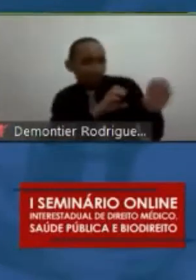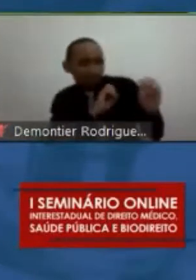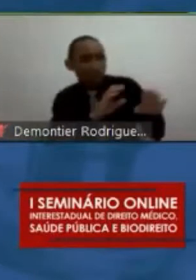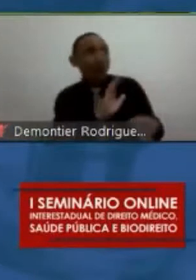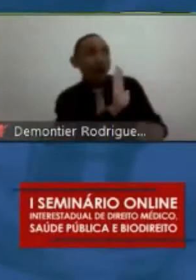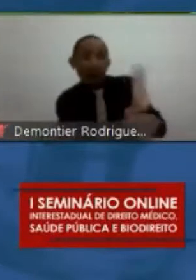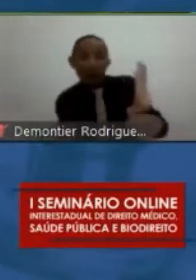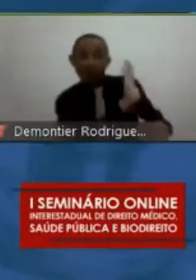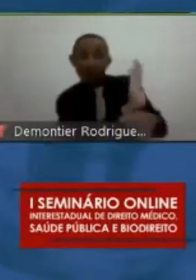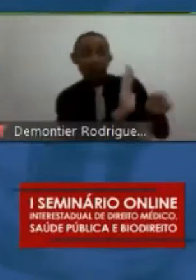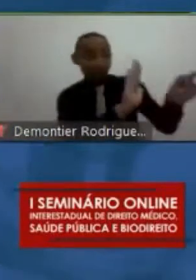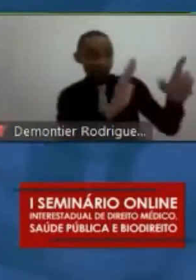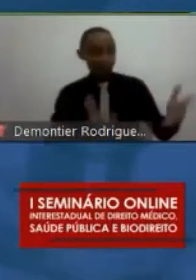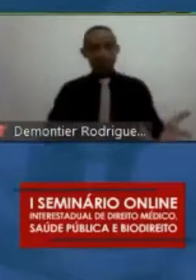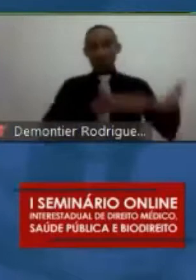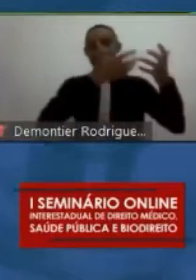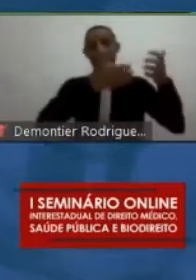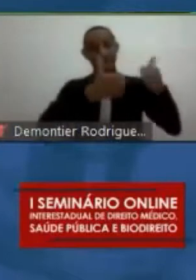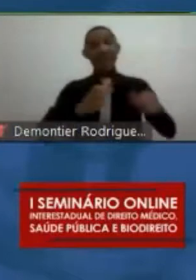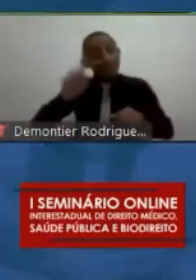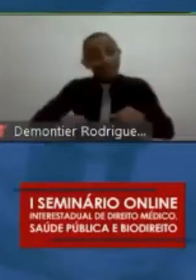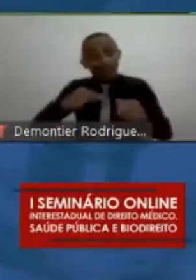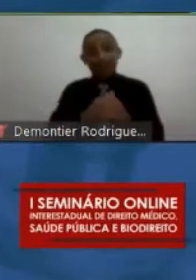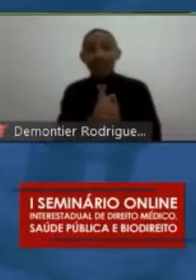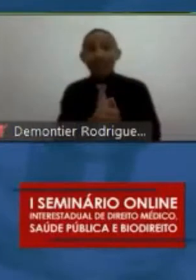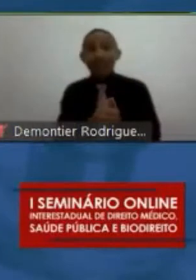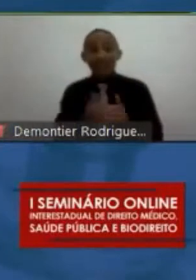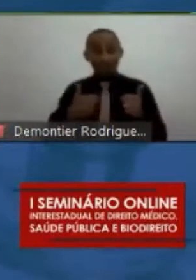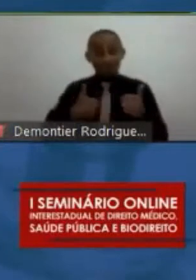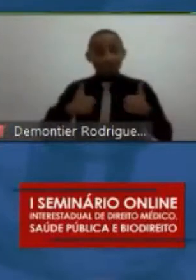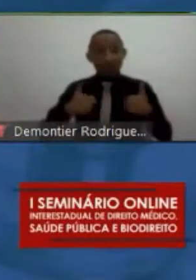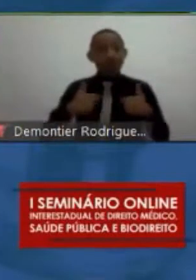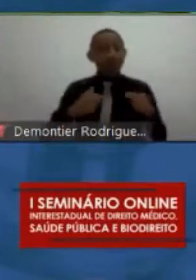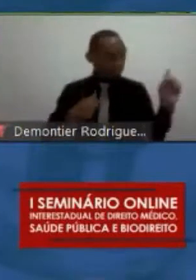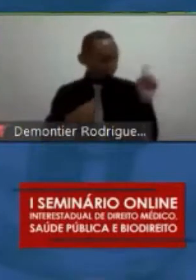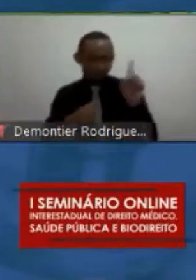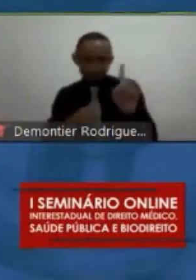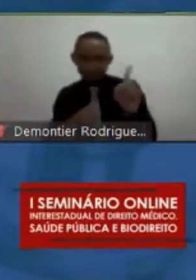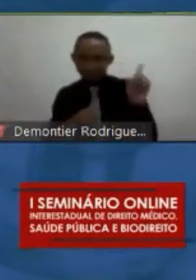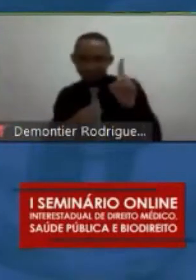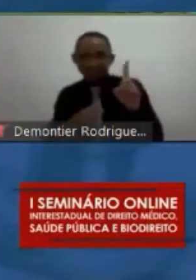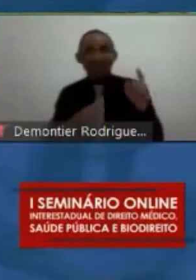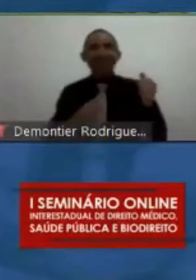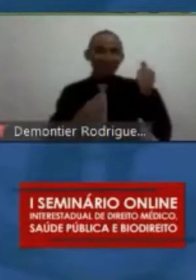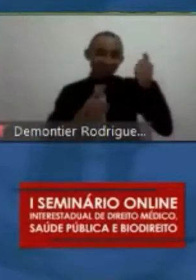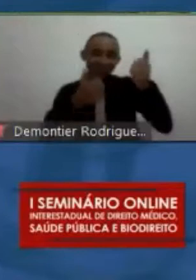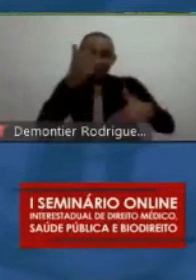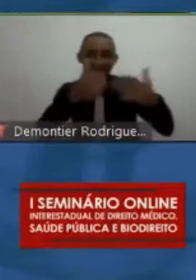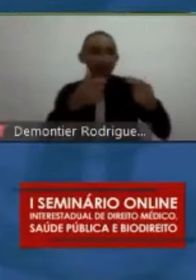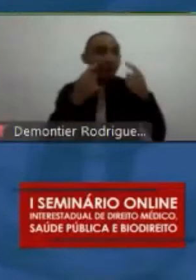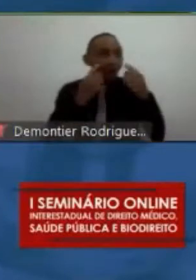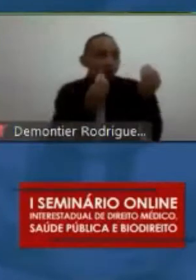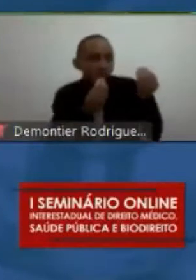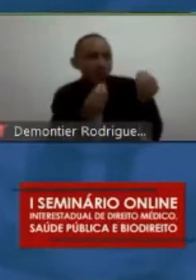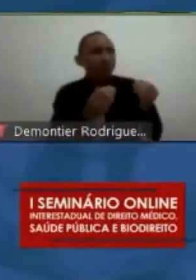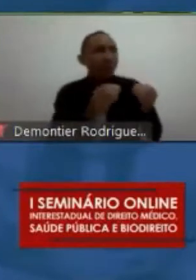os resultados para ele como um todo. E aí eu faço voz aos meus colegas anteriores, dizendo nessa questão da visão integrada